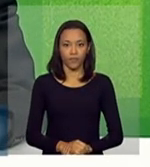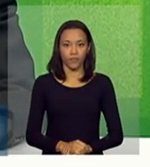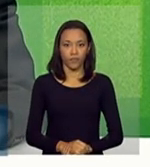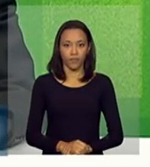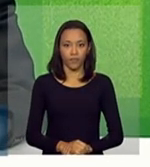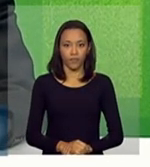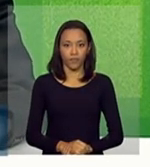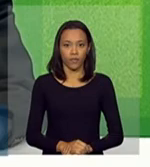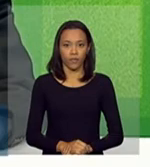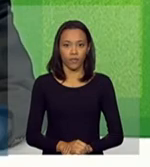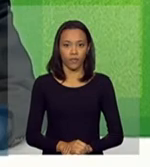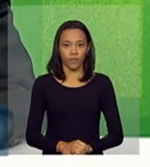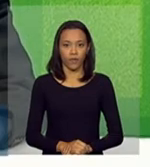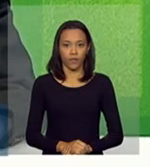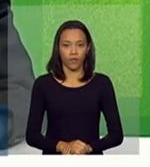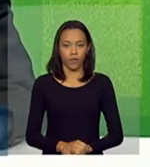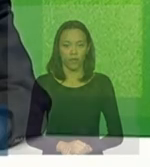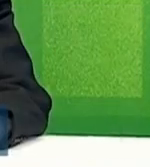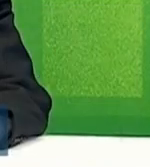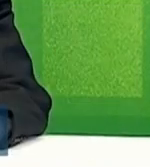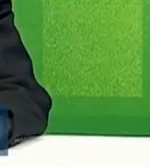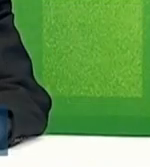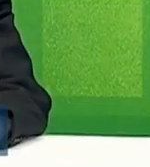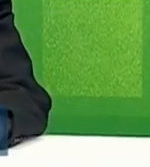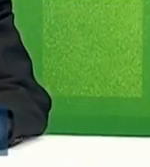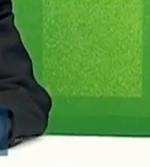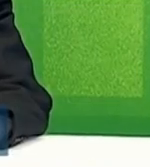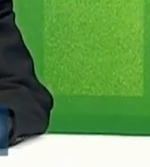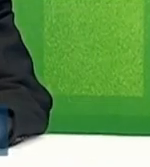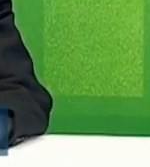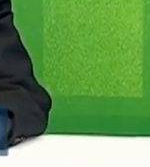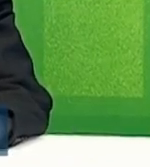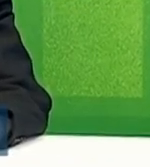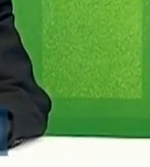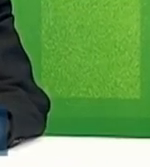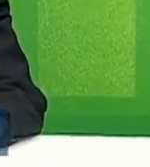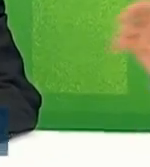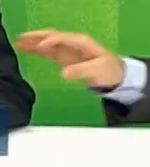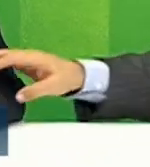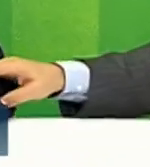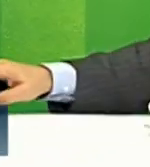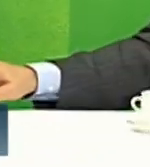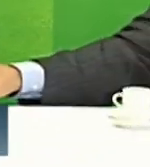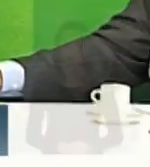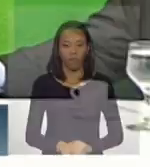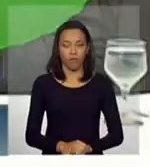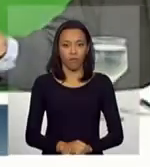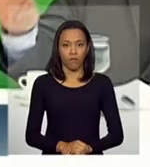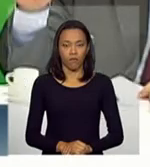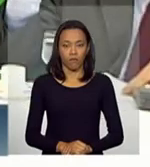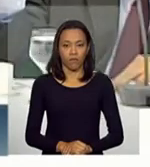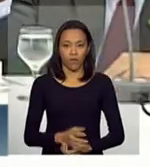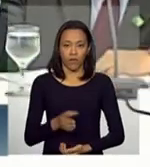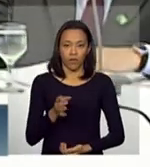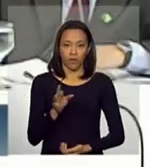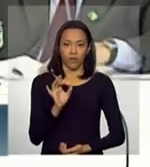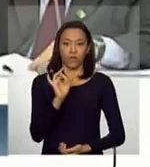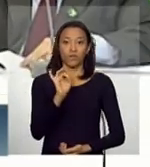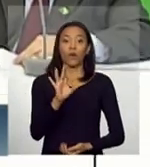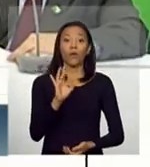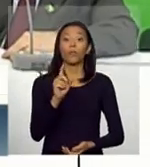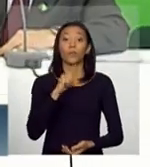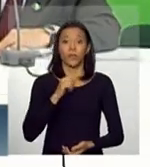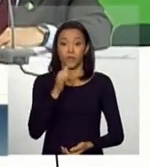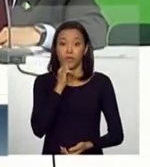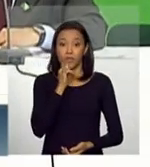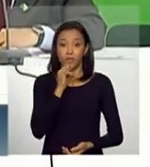Não, o limite é 4? O limite é 4. Daniel, ministro, só a questão do título único.